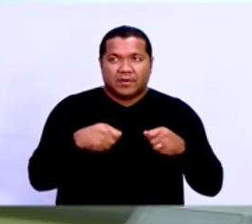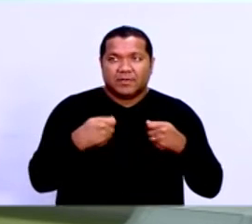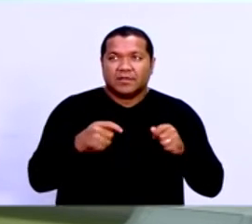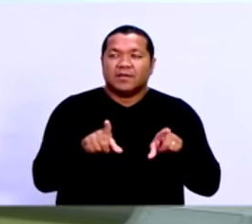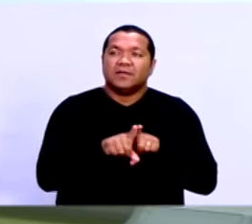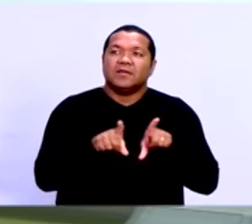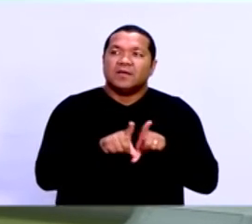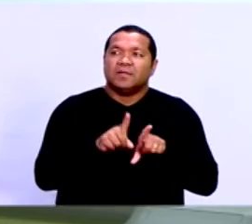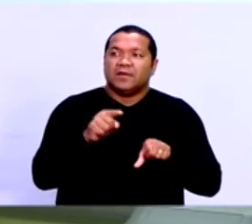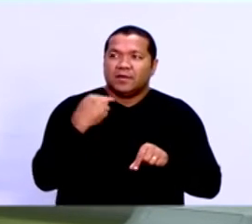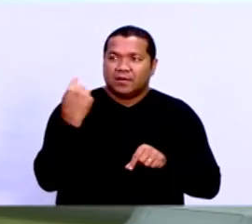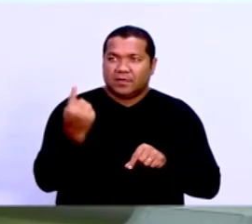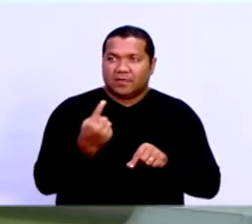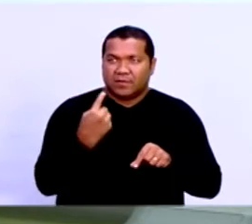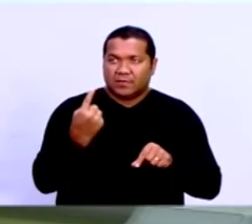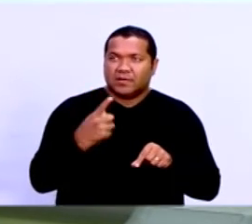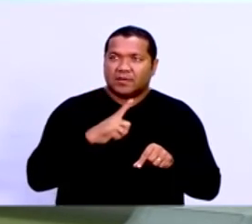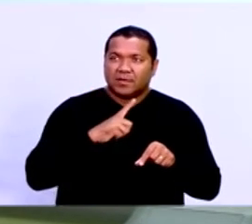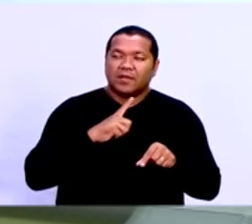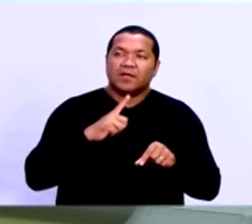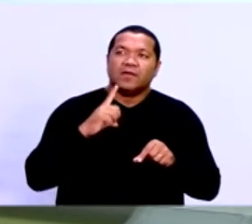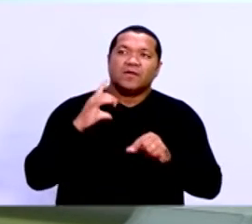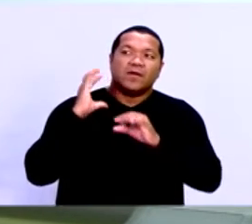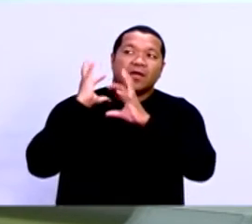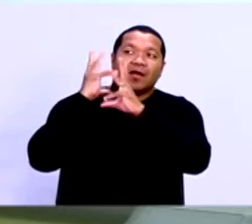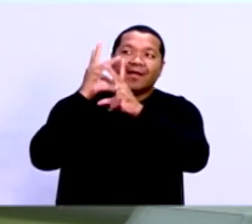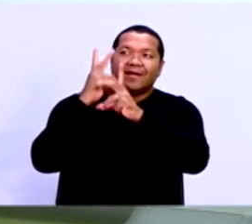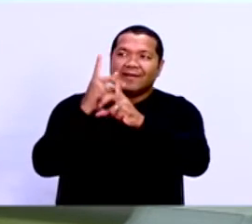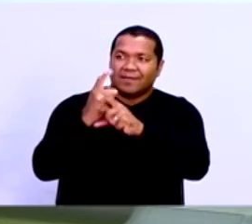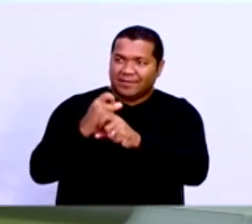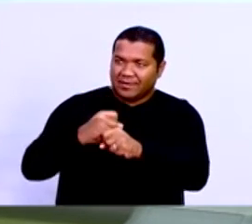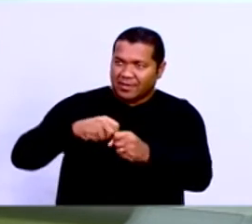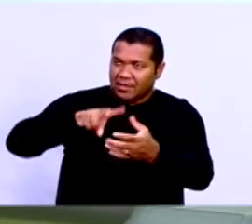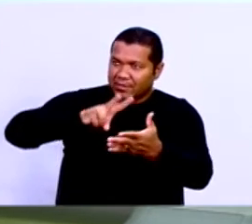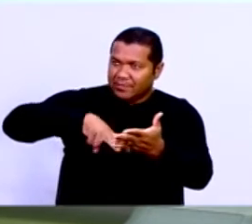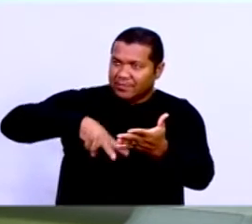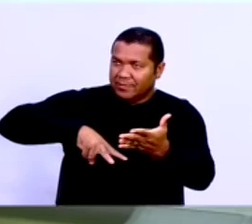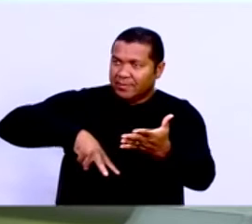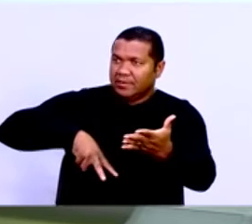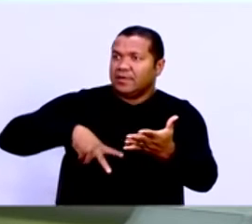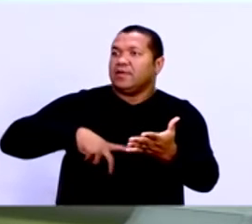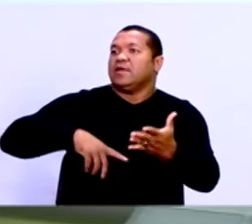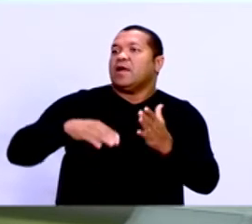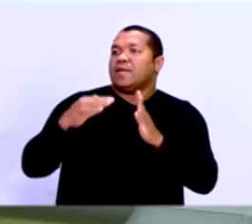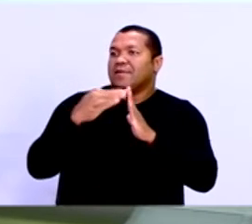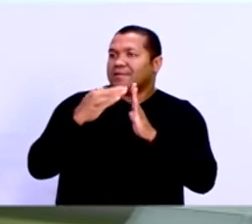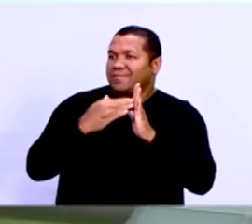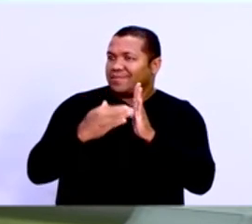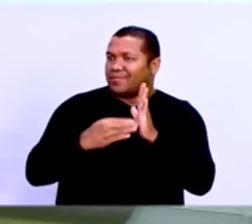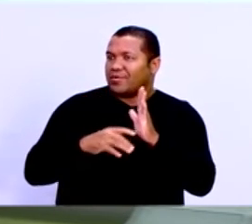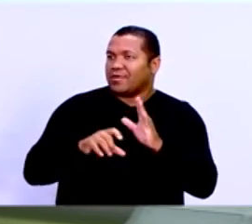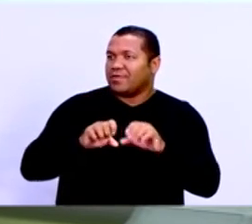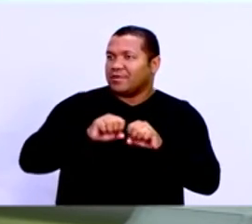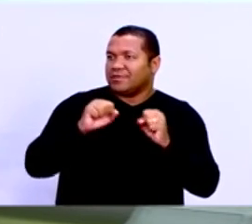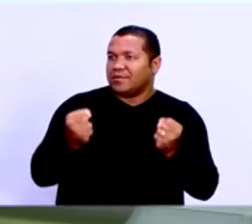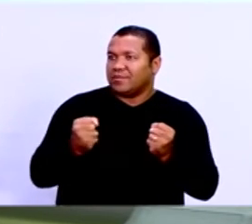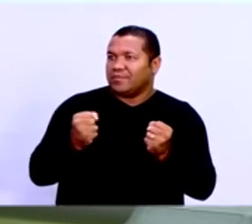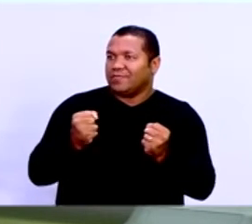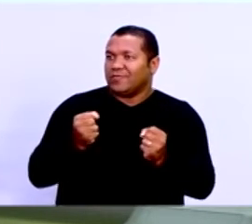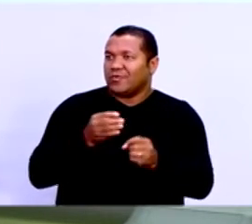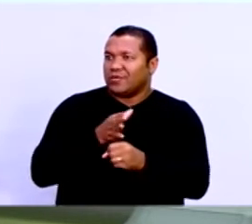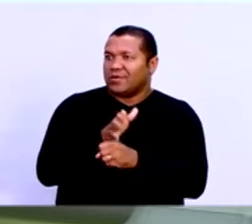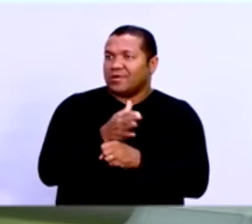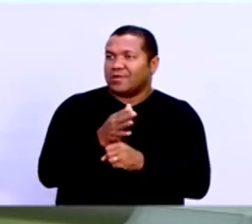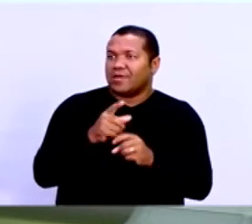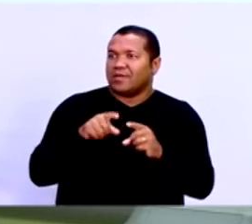tenham um é revisado e leiam bastante as matérias a matéria de programação orientada a objetos isso a gente vai ver